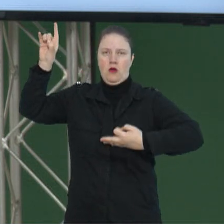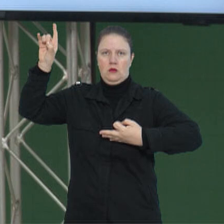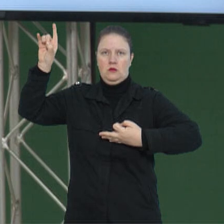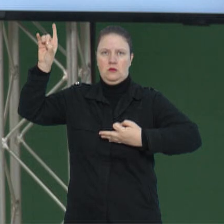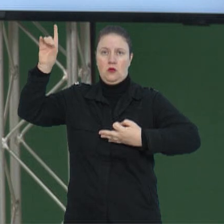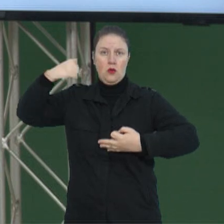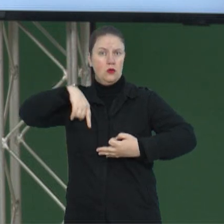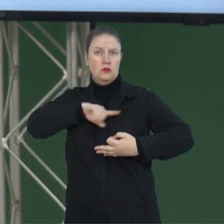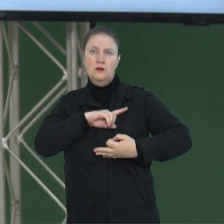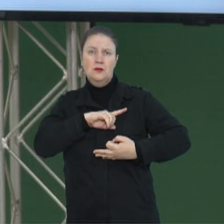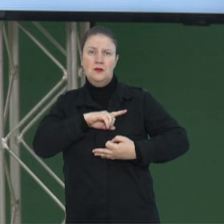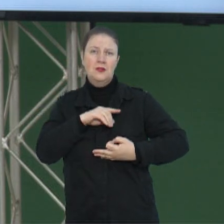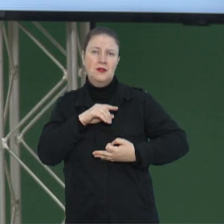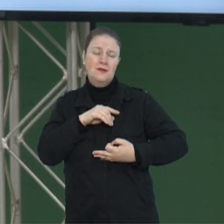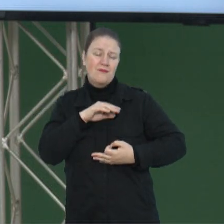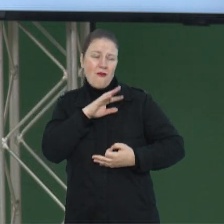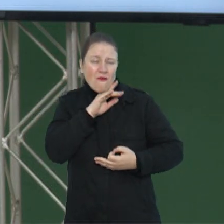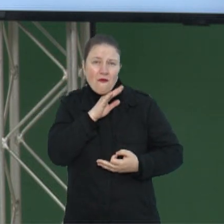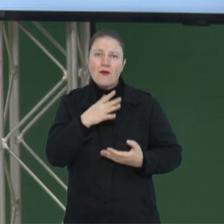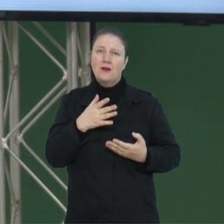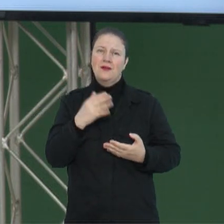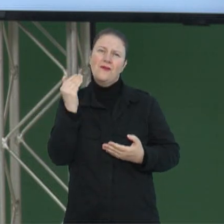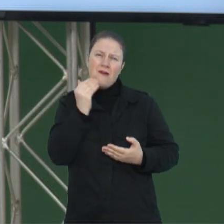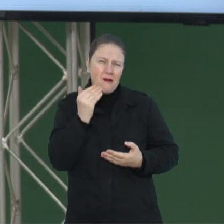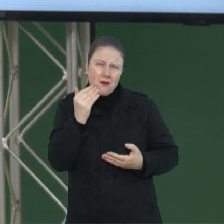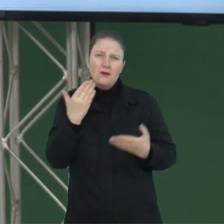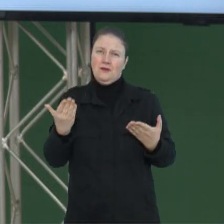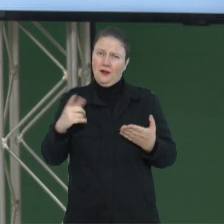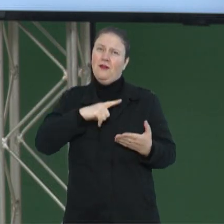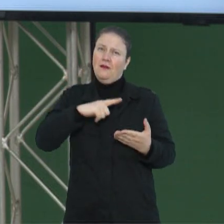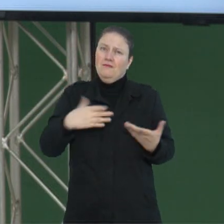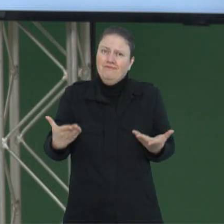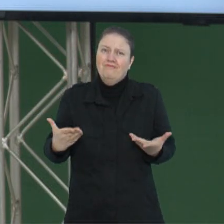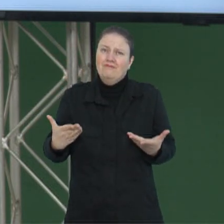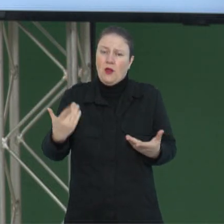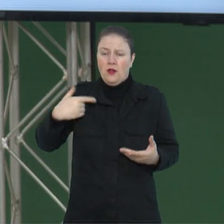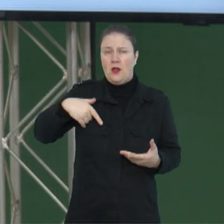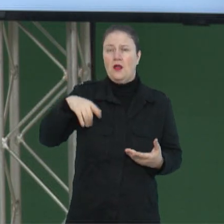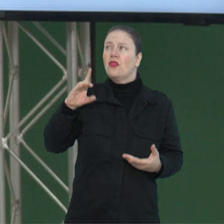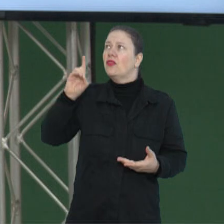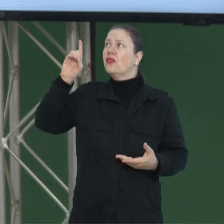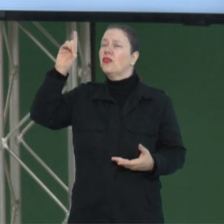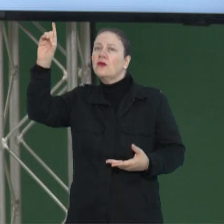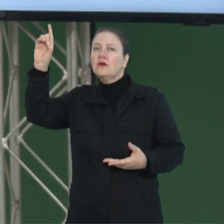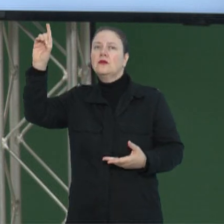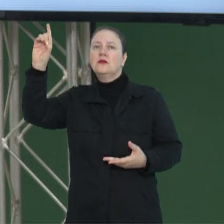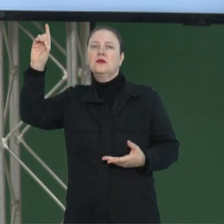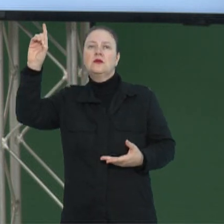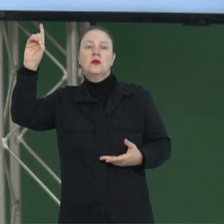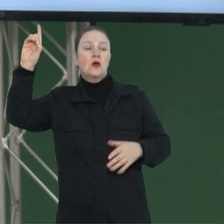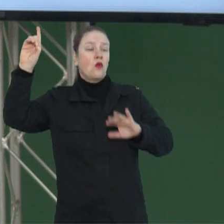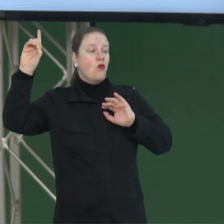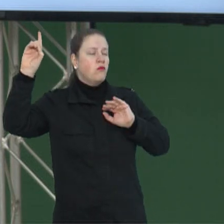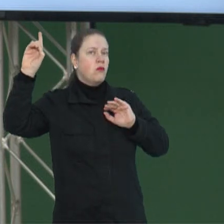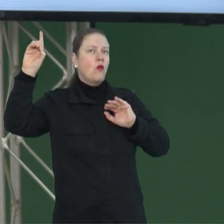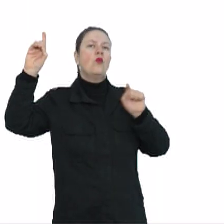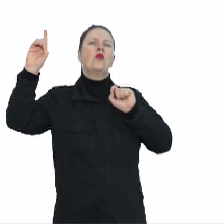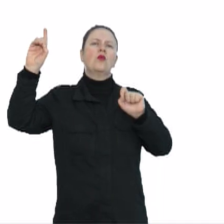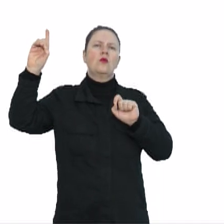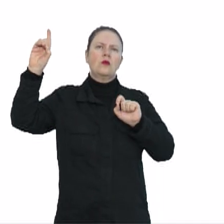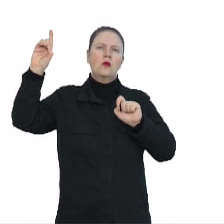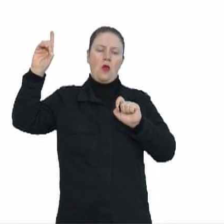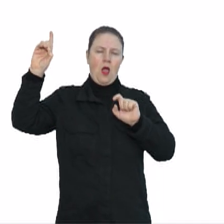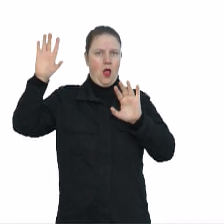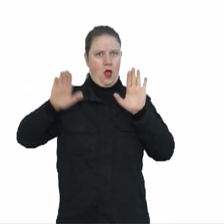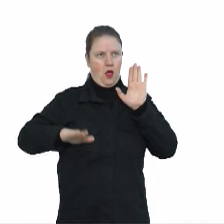perfeitas, tá? Pois recebemos essas ideias de Deus, né? Deus passa, né, faz com que o ser humano chegue nessas ideias. Então, a